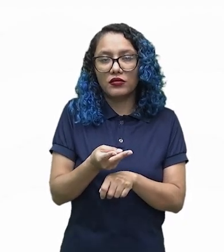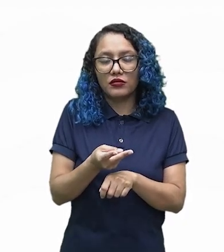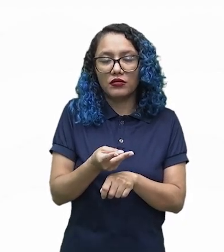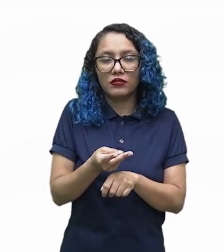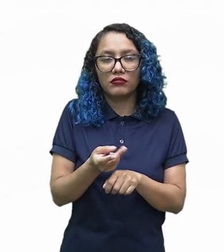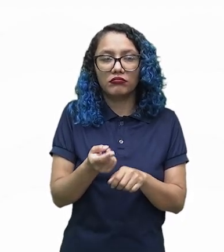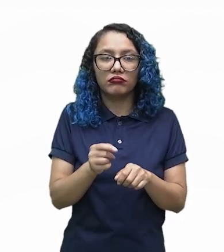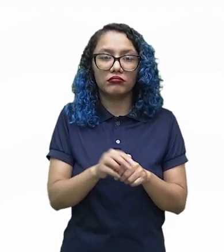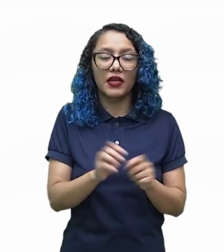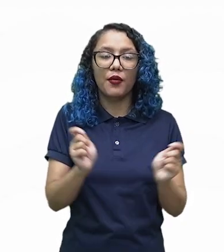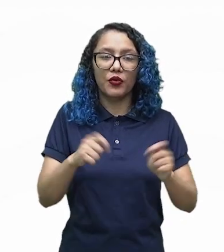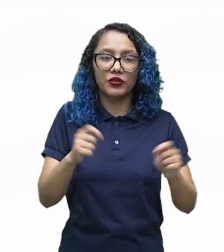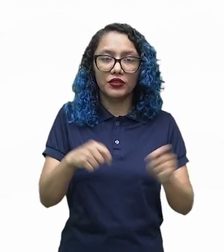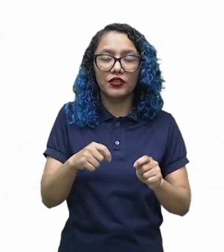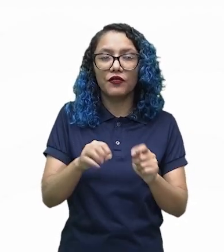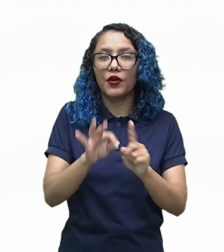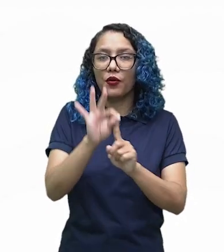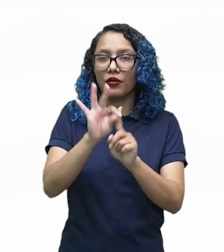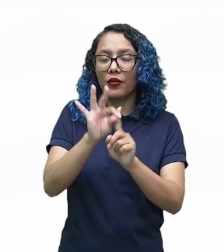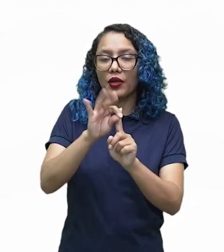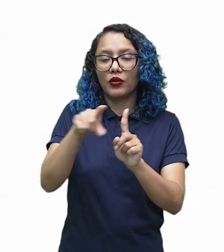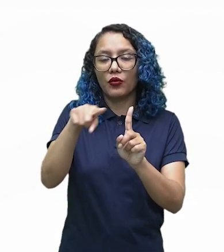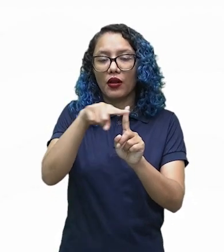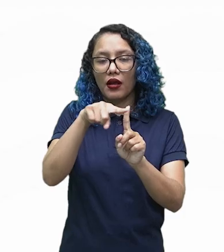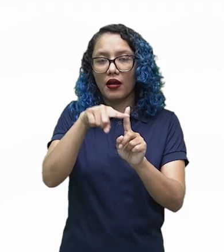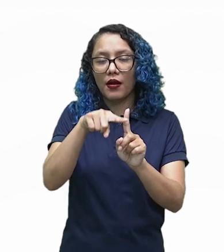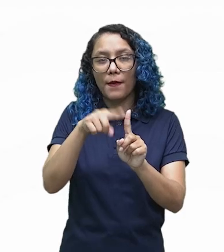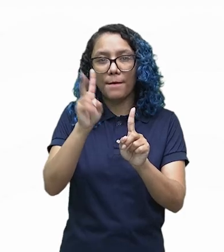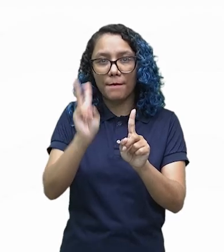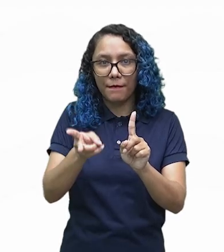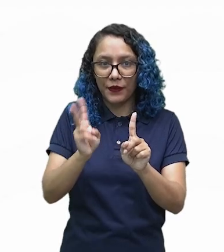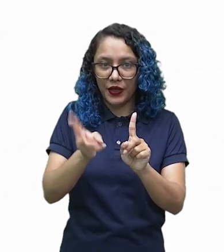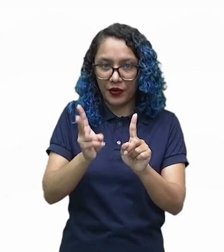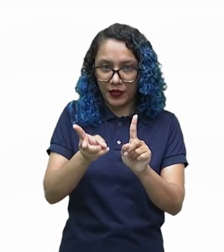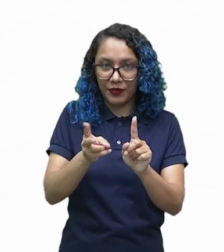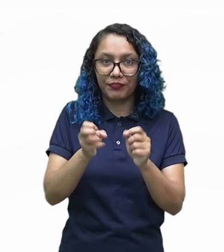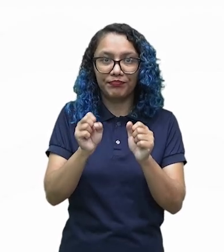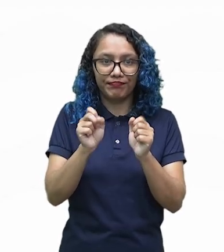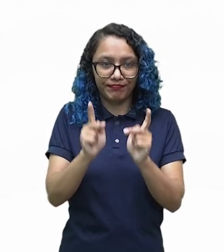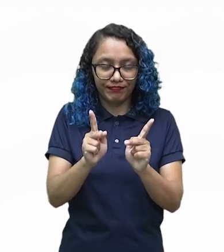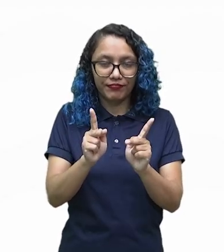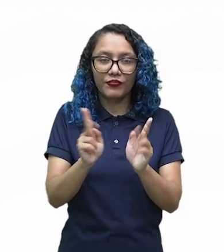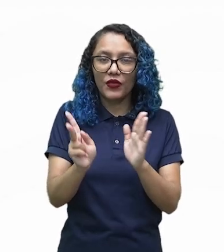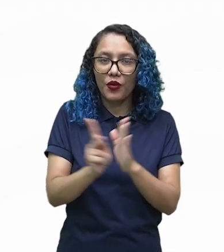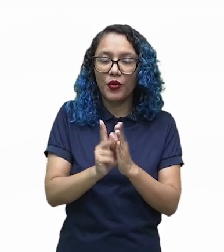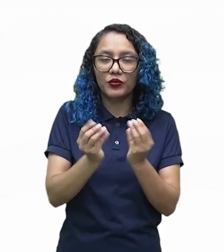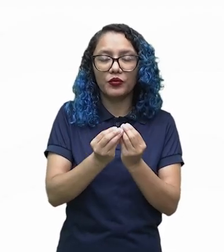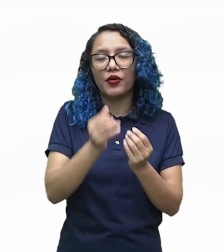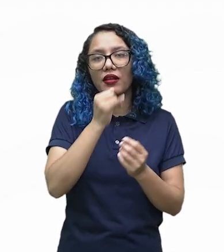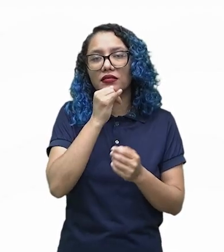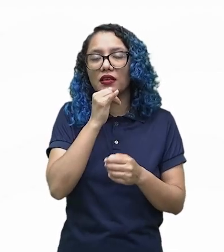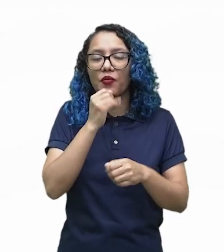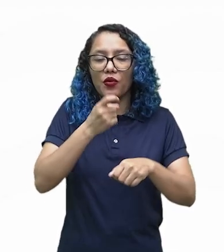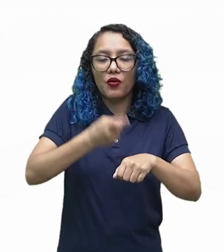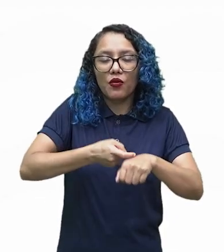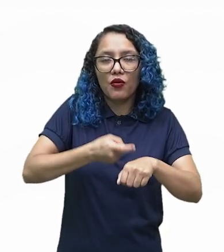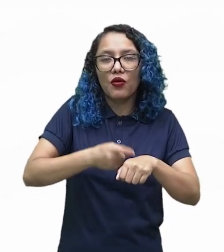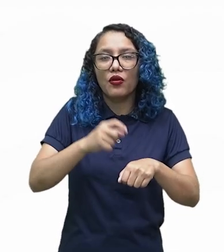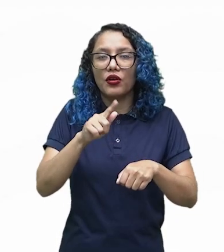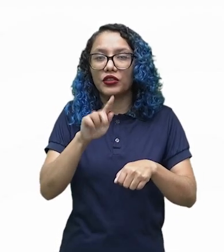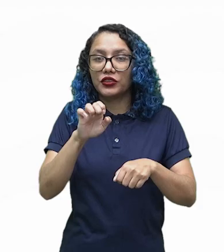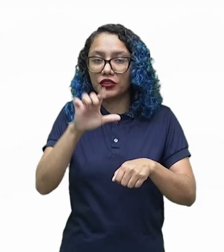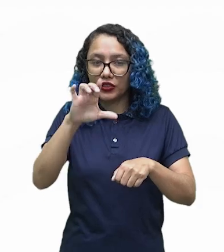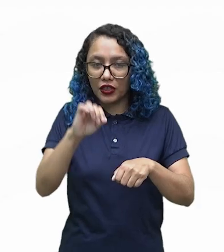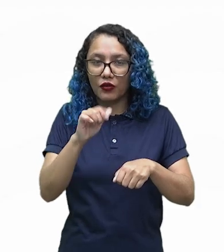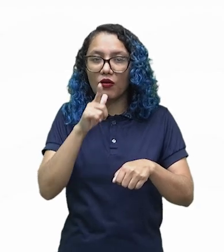sentidos, o ponto de fusão vai ser o mesmo para uma determinada substância. Então, no caso do gelo, que é a água no